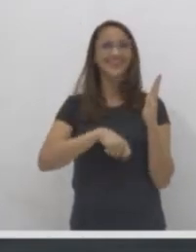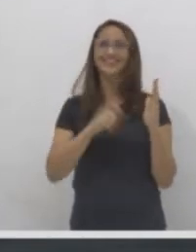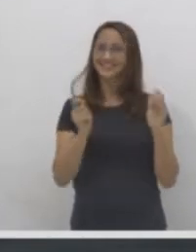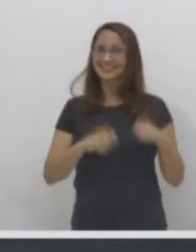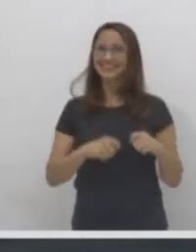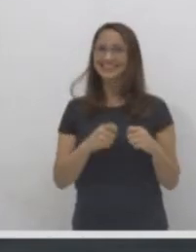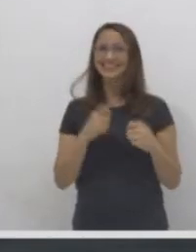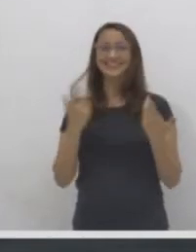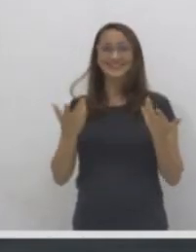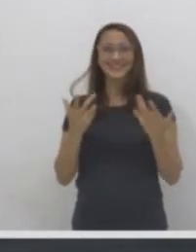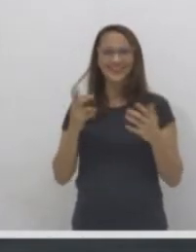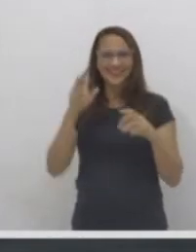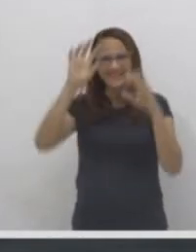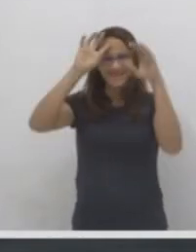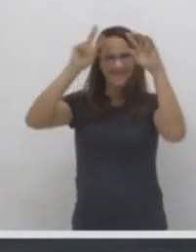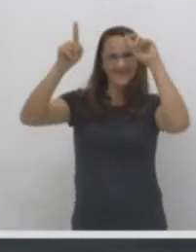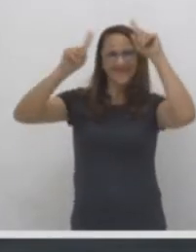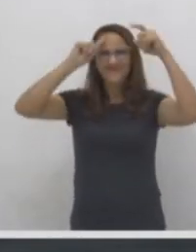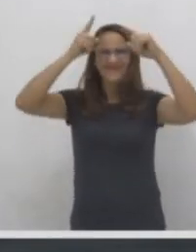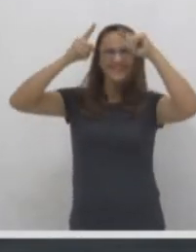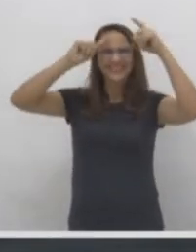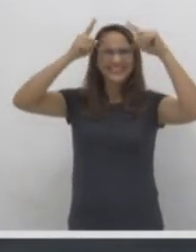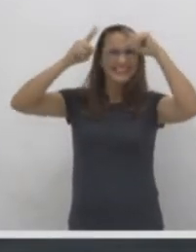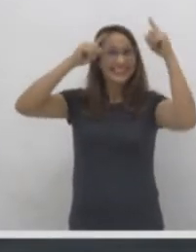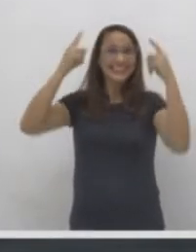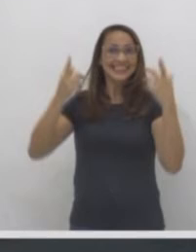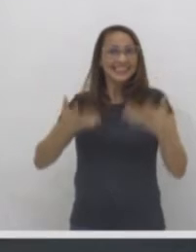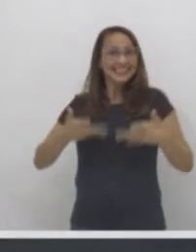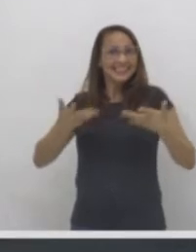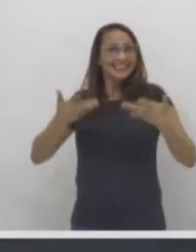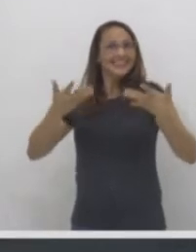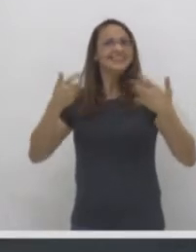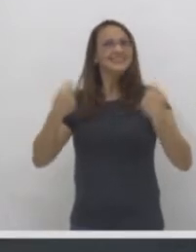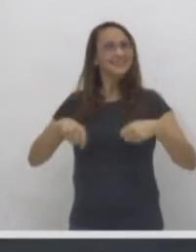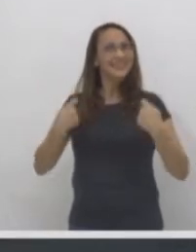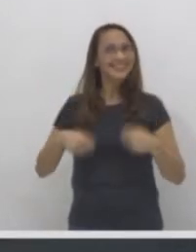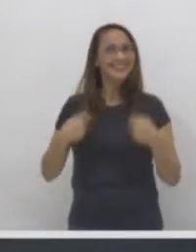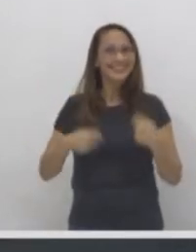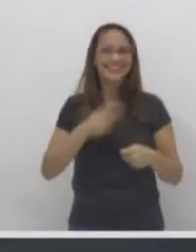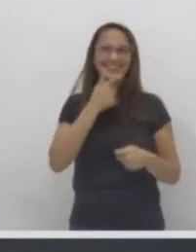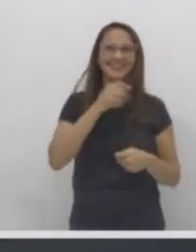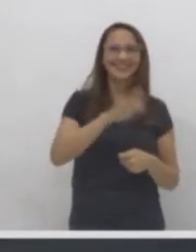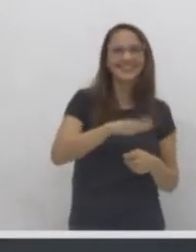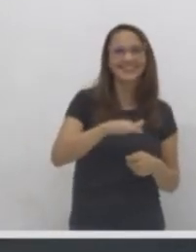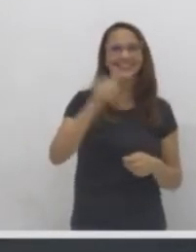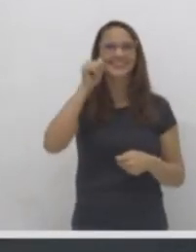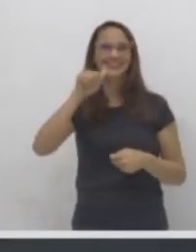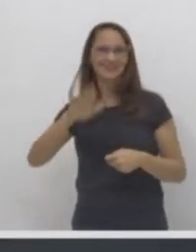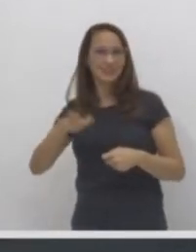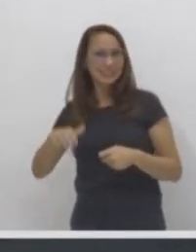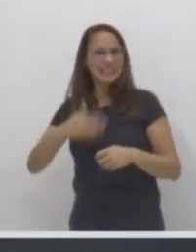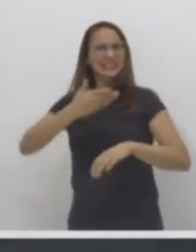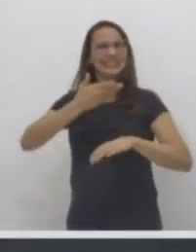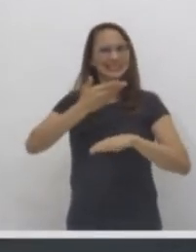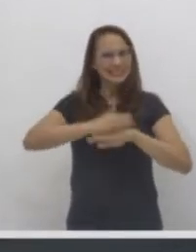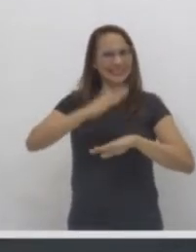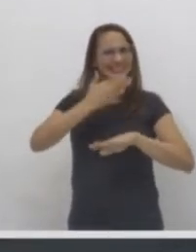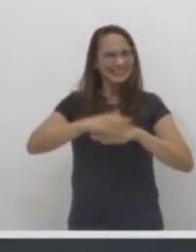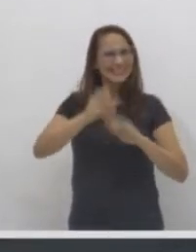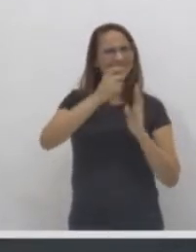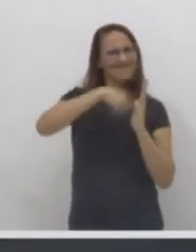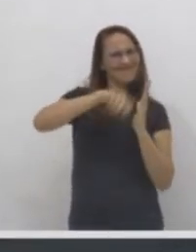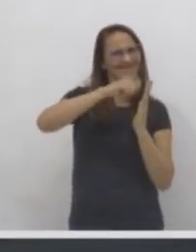nossa criatividade. Meninos e meninas, nós precisamos trabalhar a escrita o quanto antes. Faça